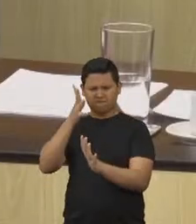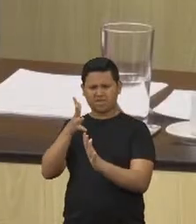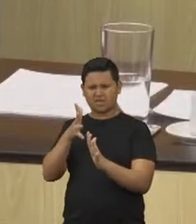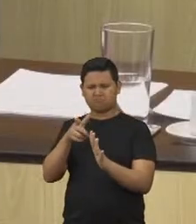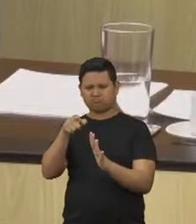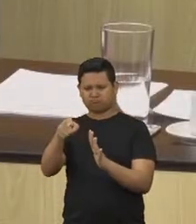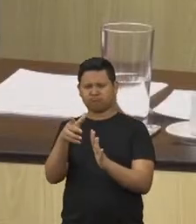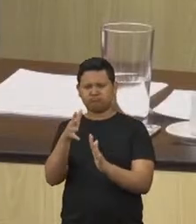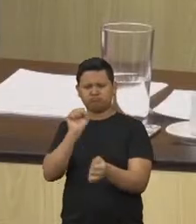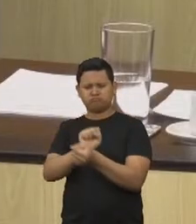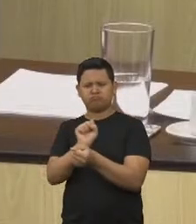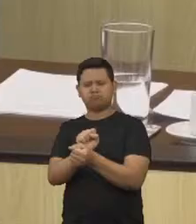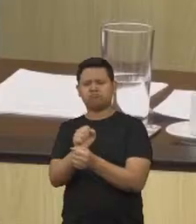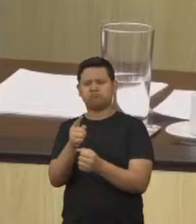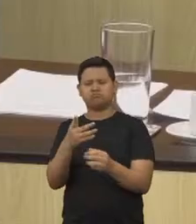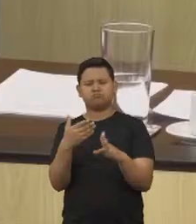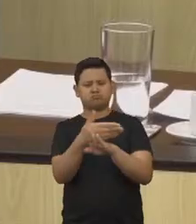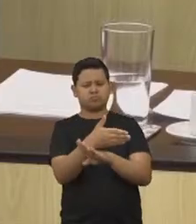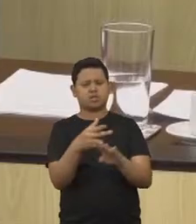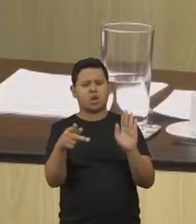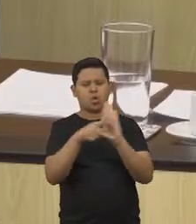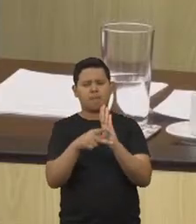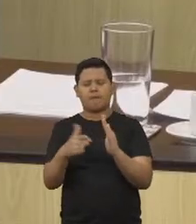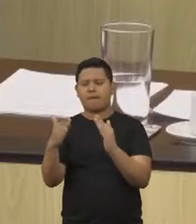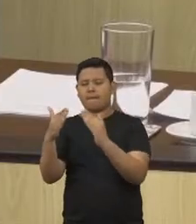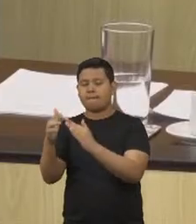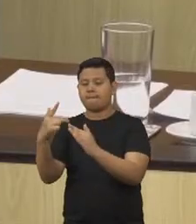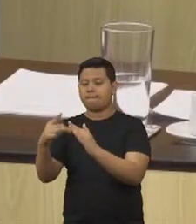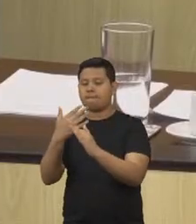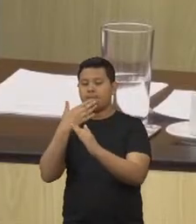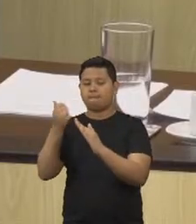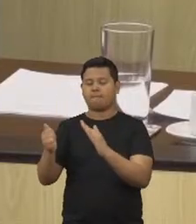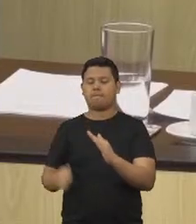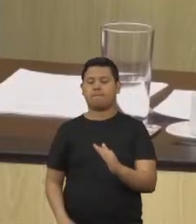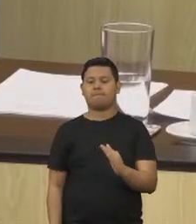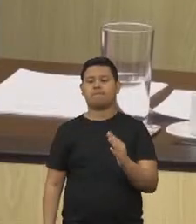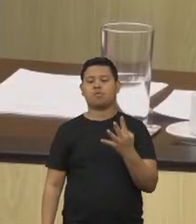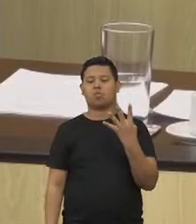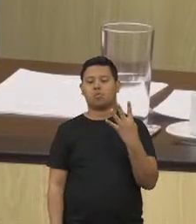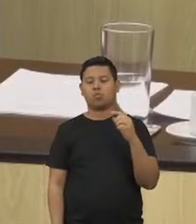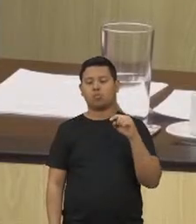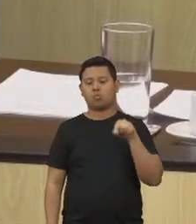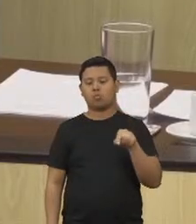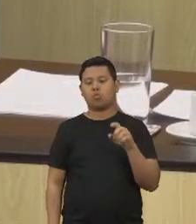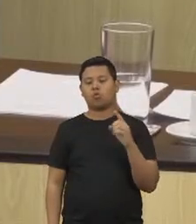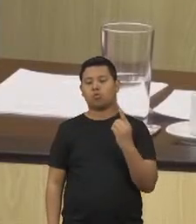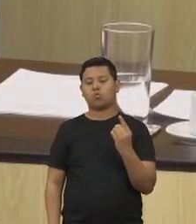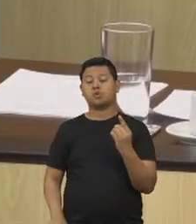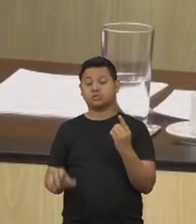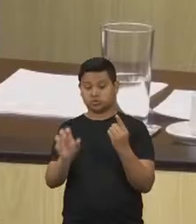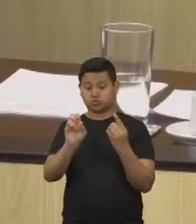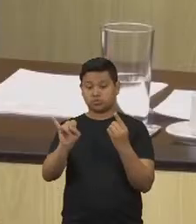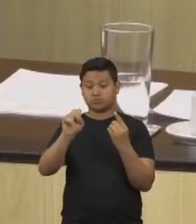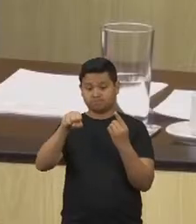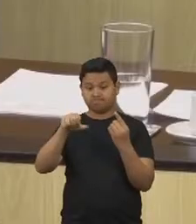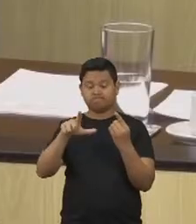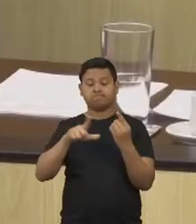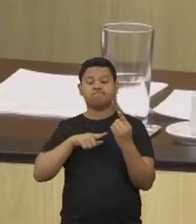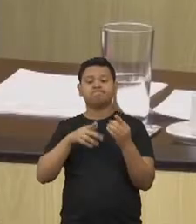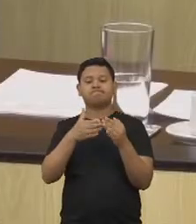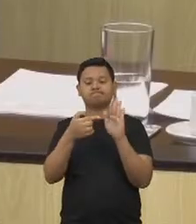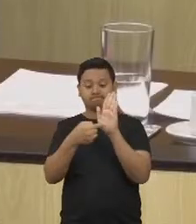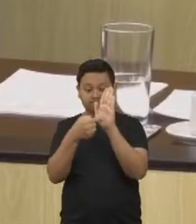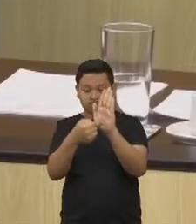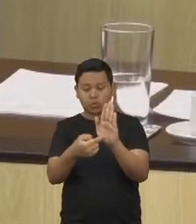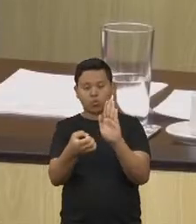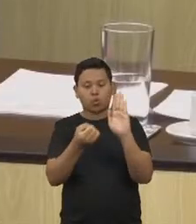acessar o programa Melhor em Casa no município de Jacareí? 4.1. Caso positivo, citar a quantidade